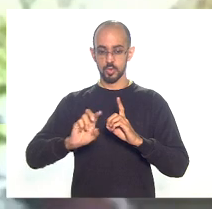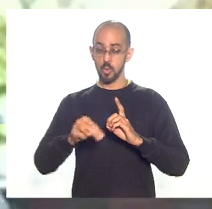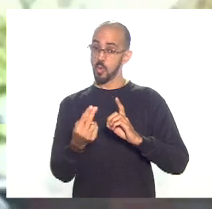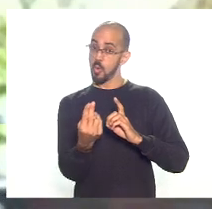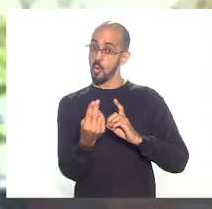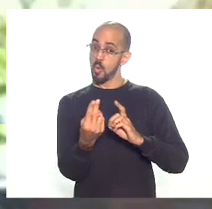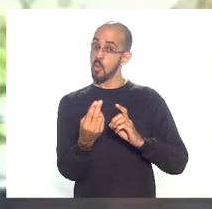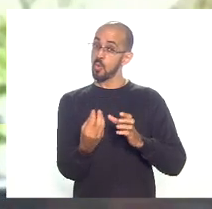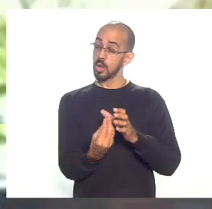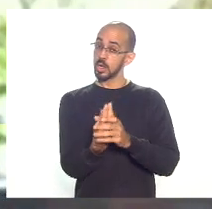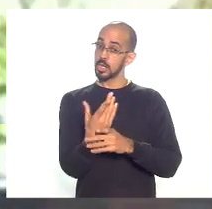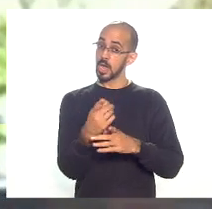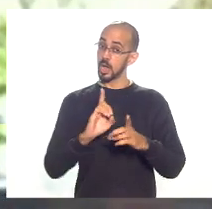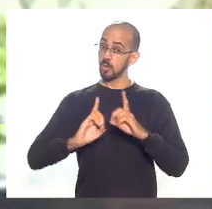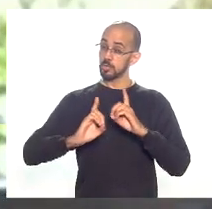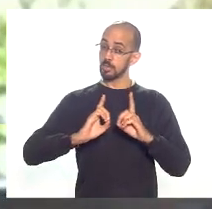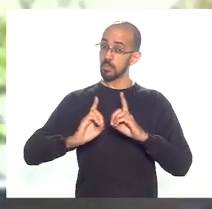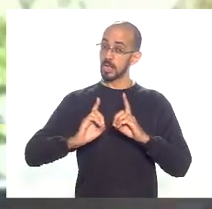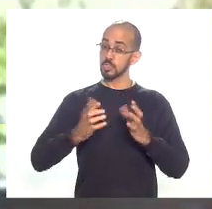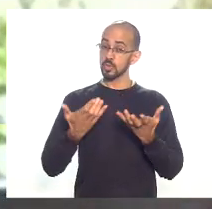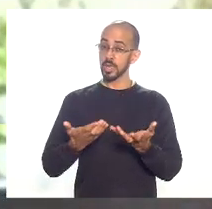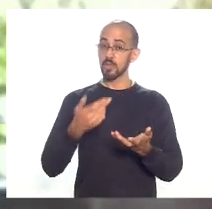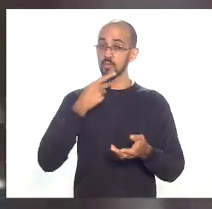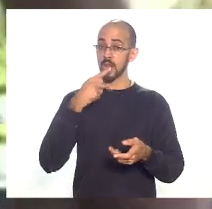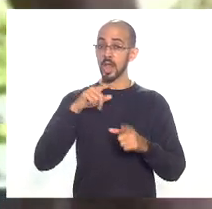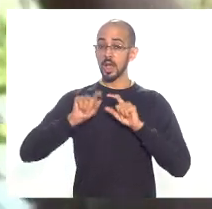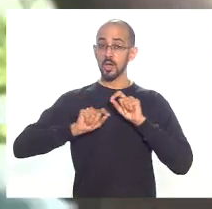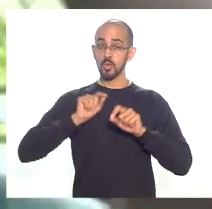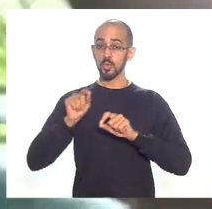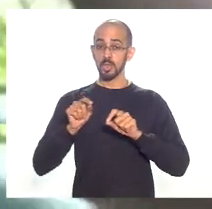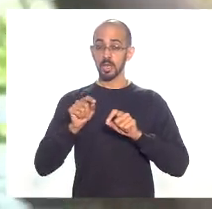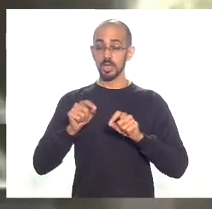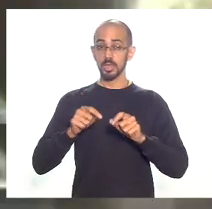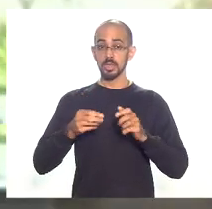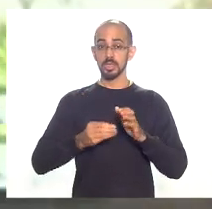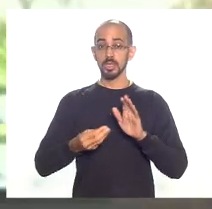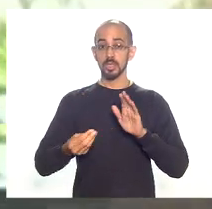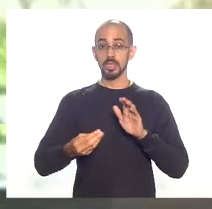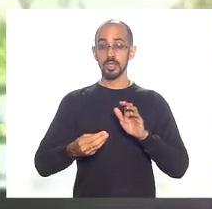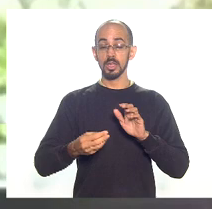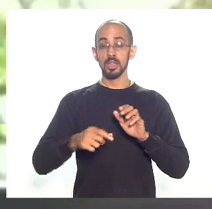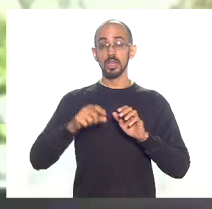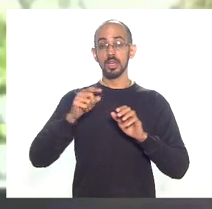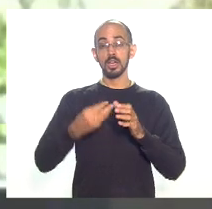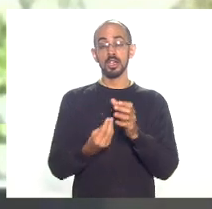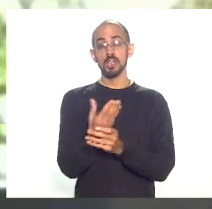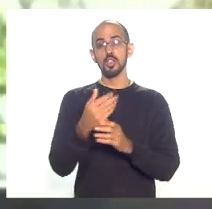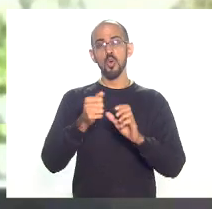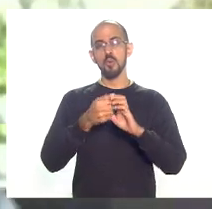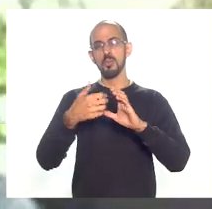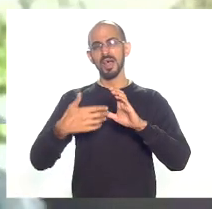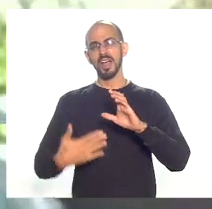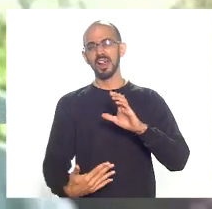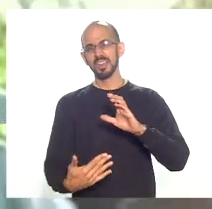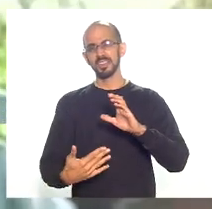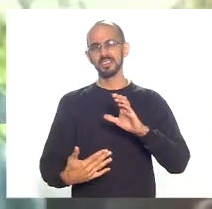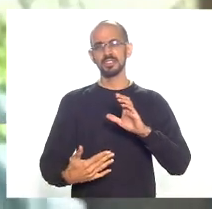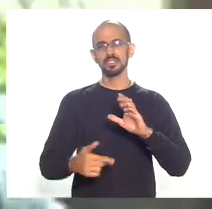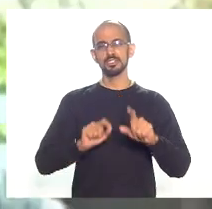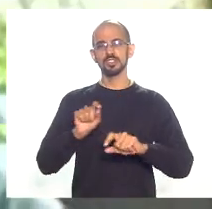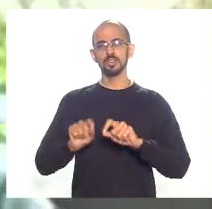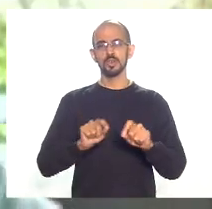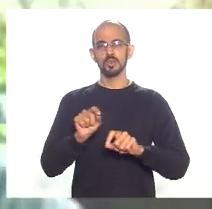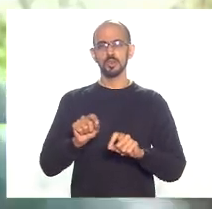debate em torno dele eu quero dizer que ficou caracterizado da forma mais